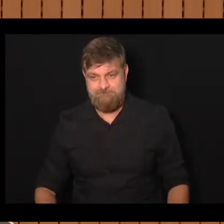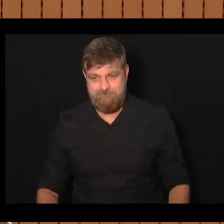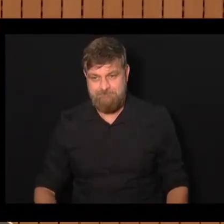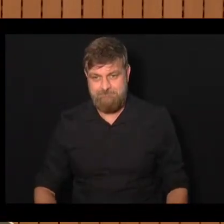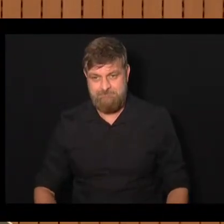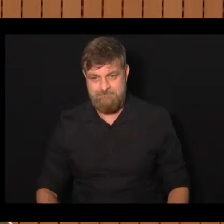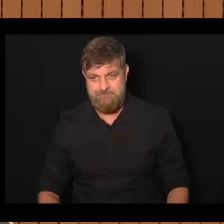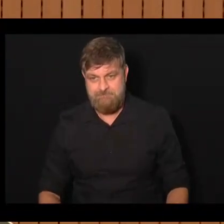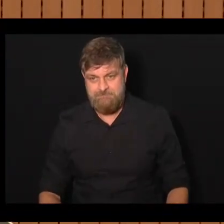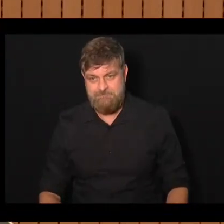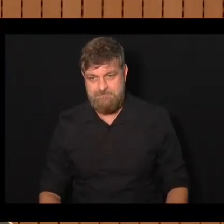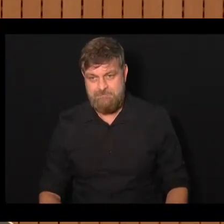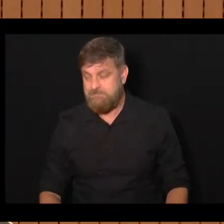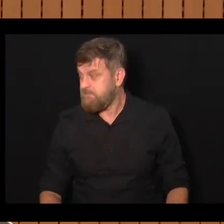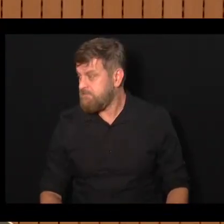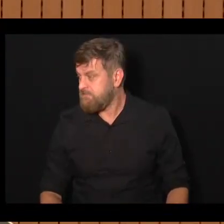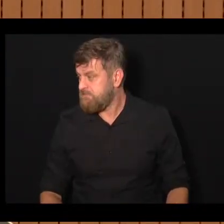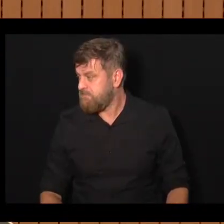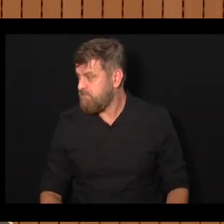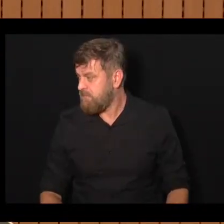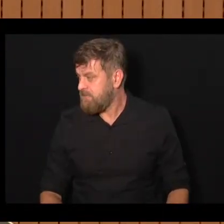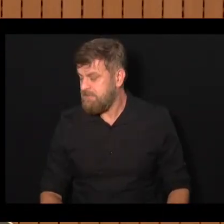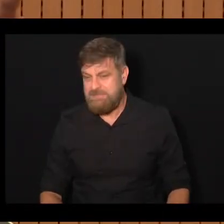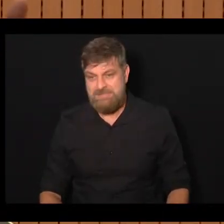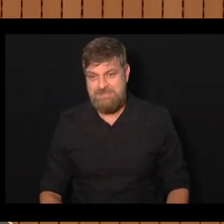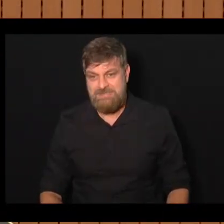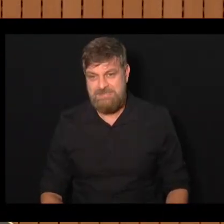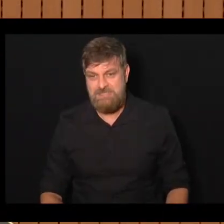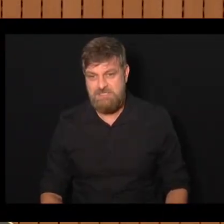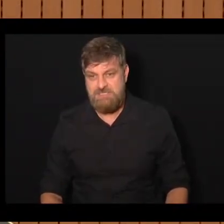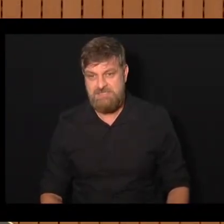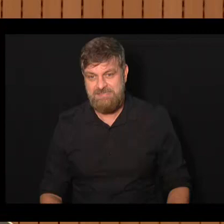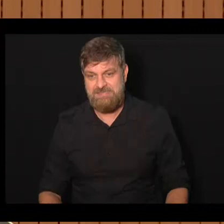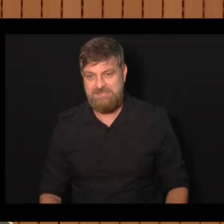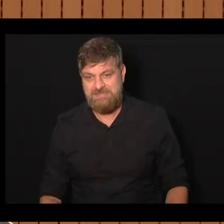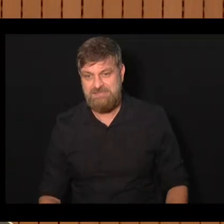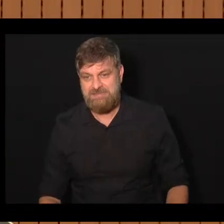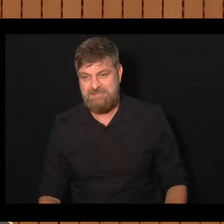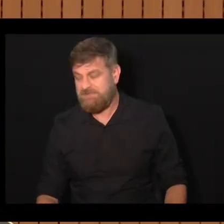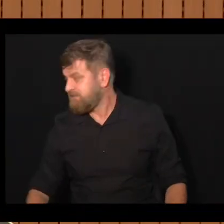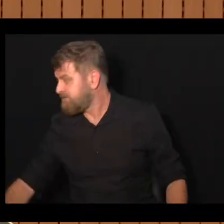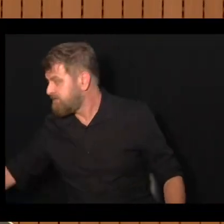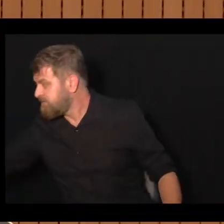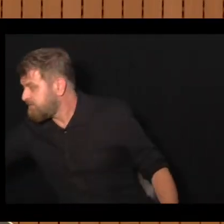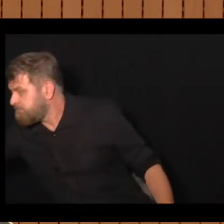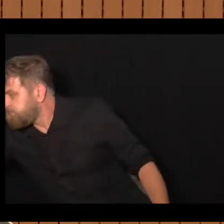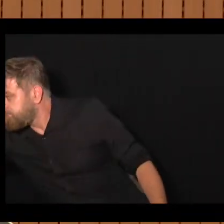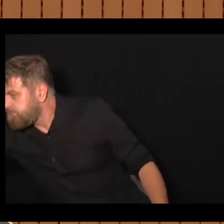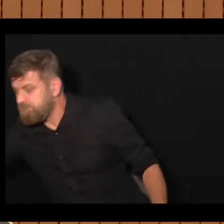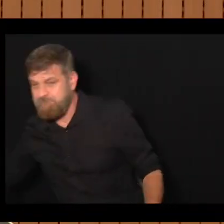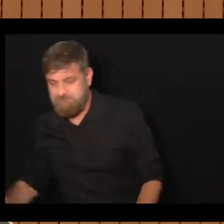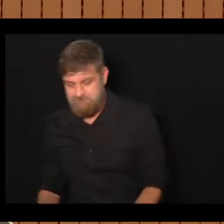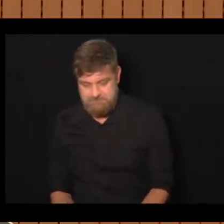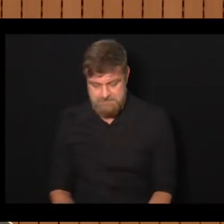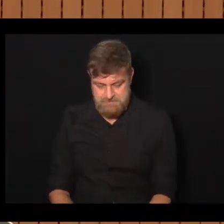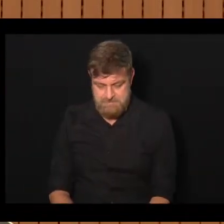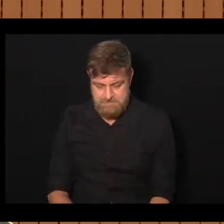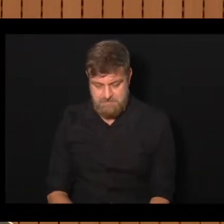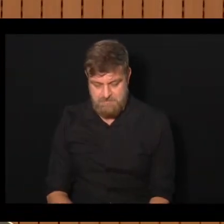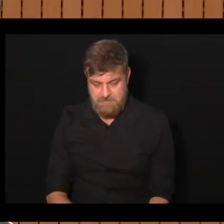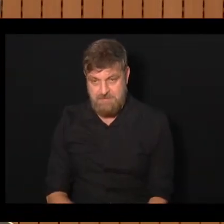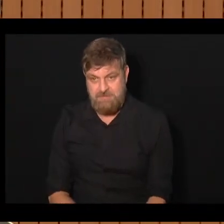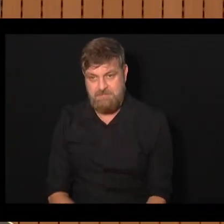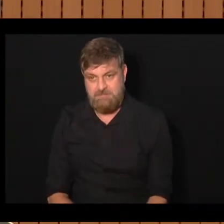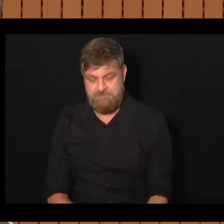lei. Já passou do momento já. Nós temos a Secretaria do Deficiente, nós temos uma série de secretarias, temos o Ministério da